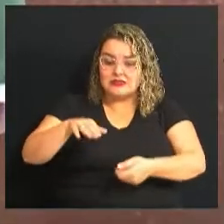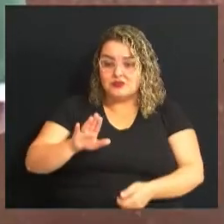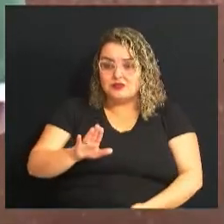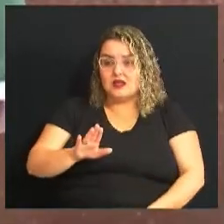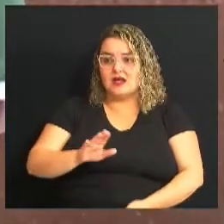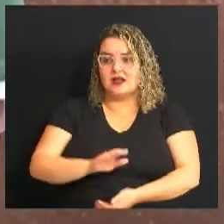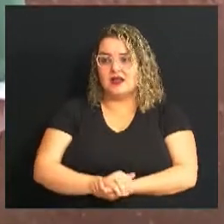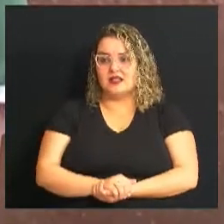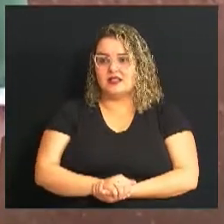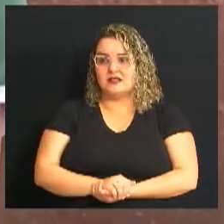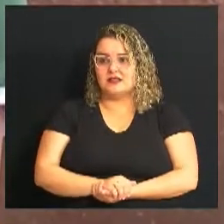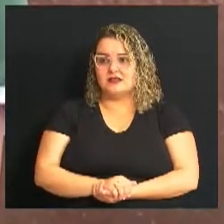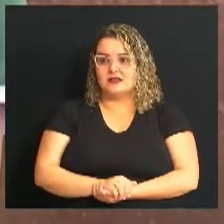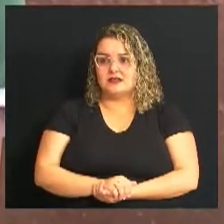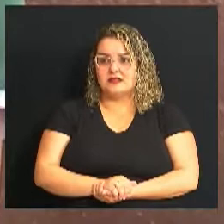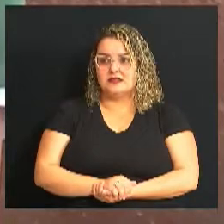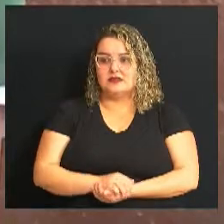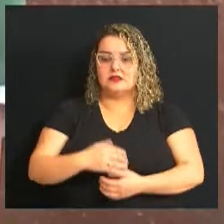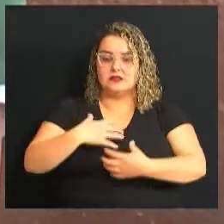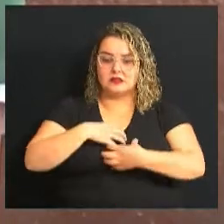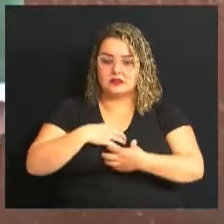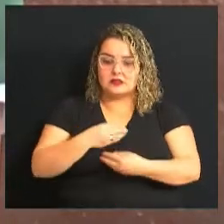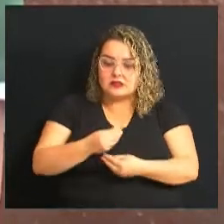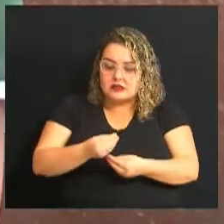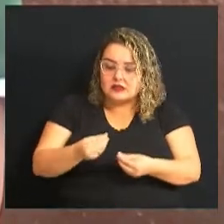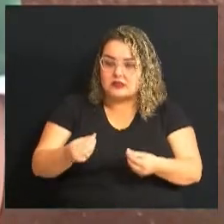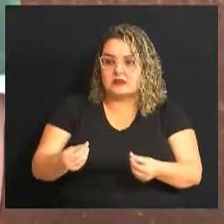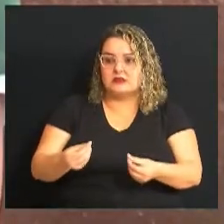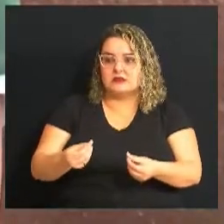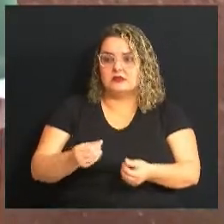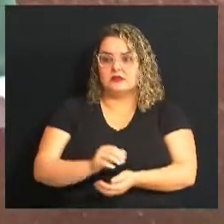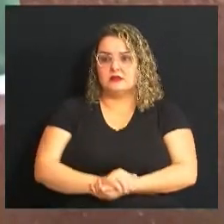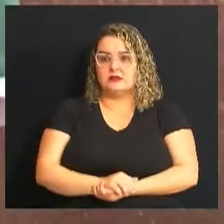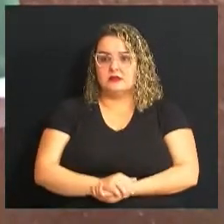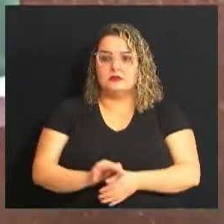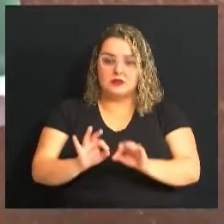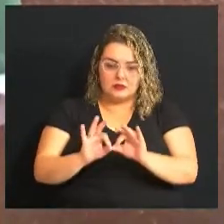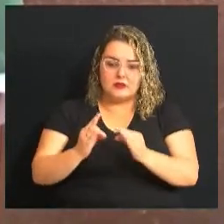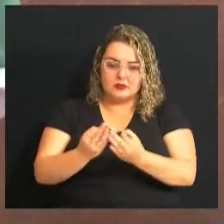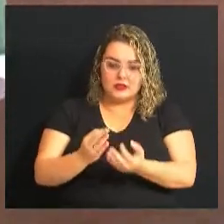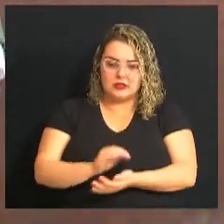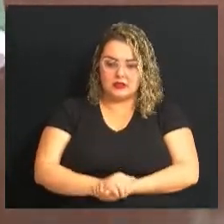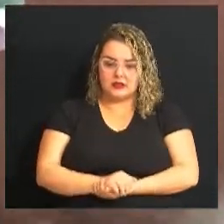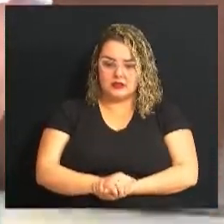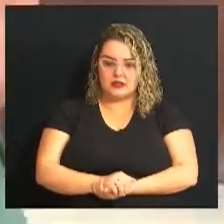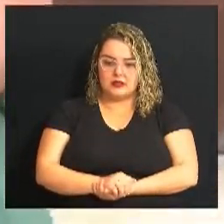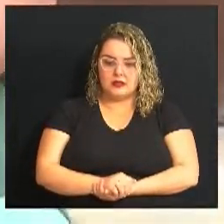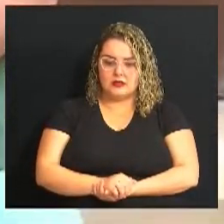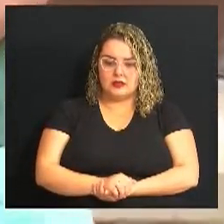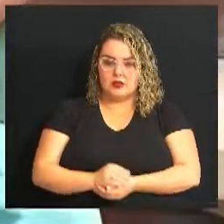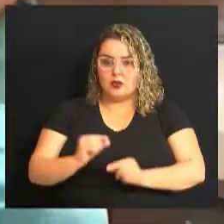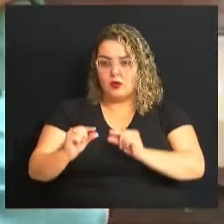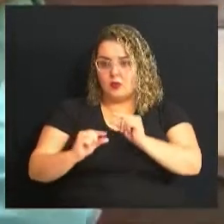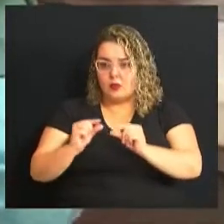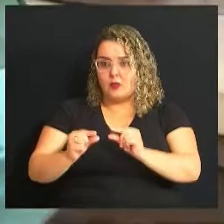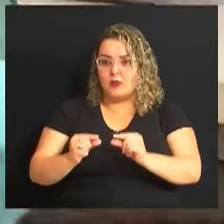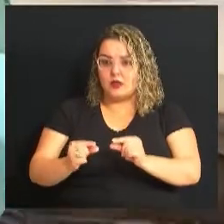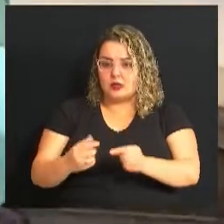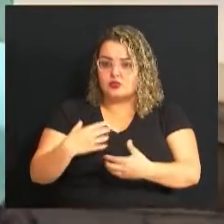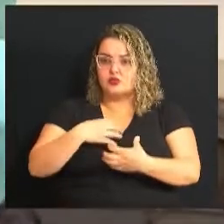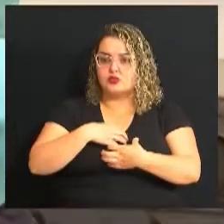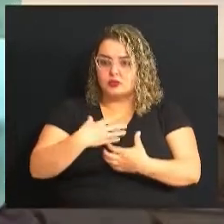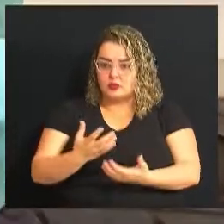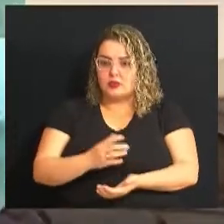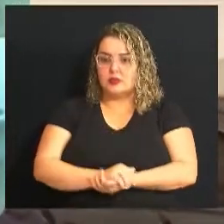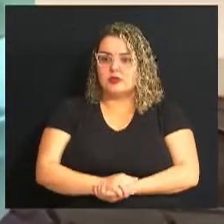de atenção, de sensibilidade para ter um prato da família, entendeu? Um pouco mais do lado emocional, né? Exatamente.